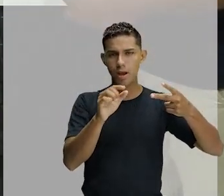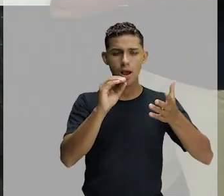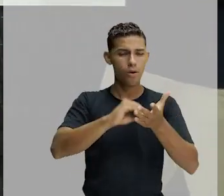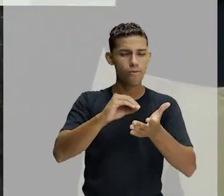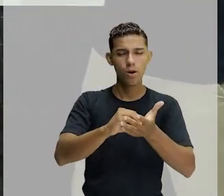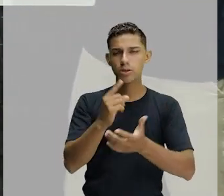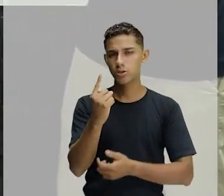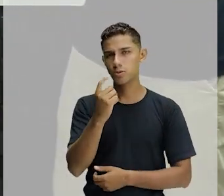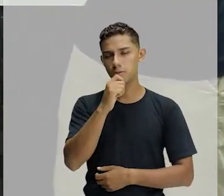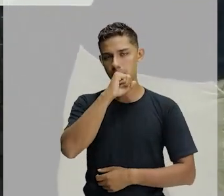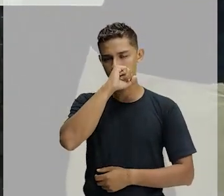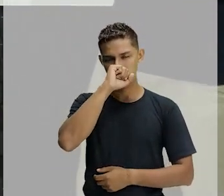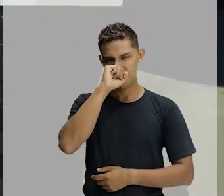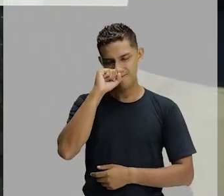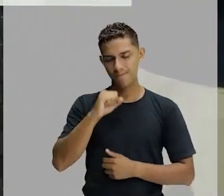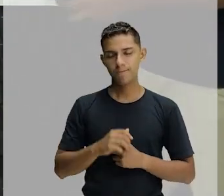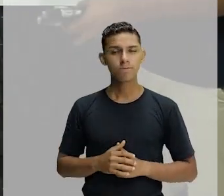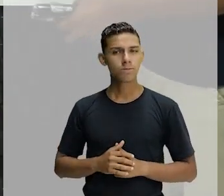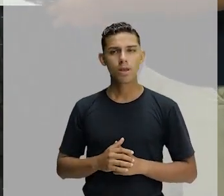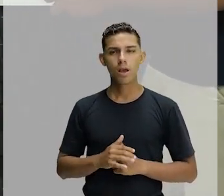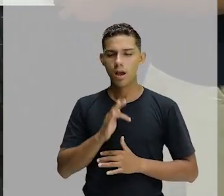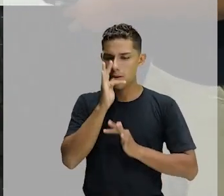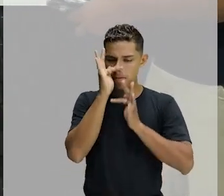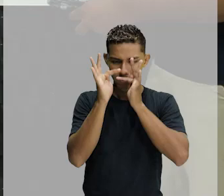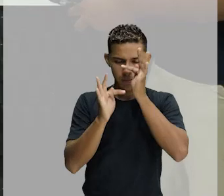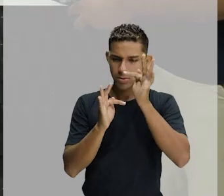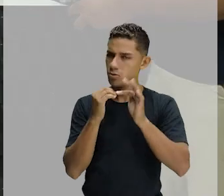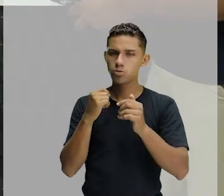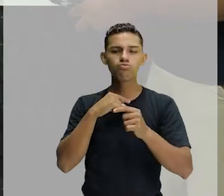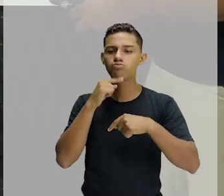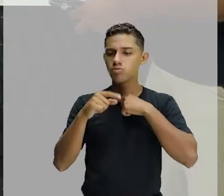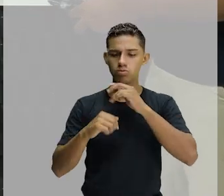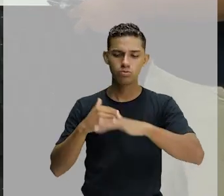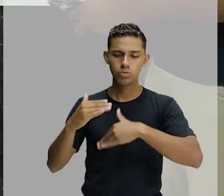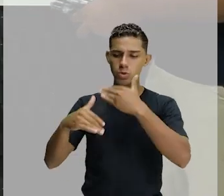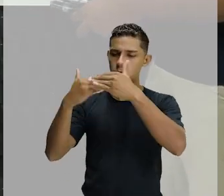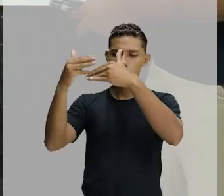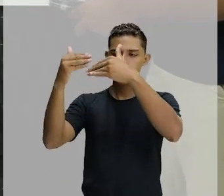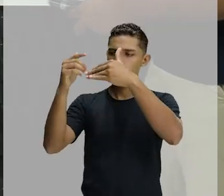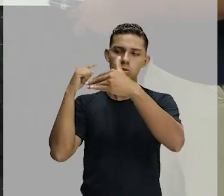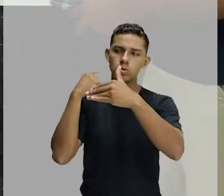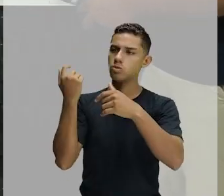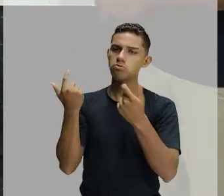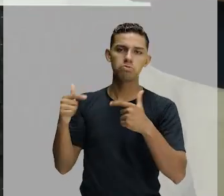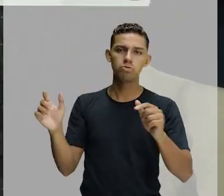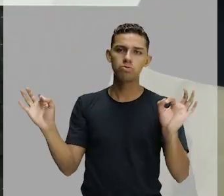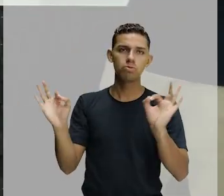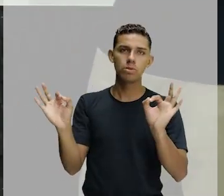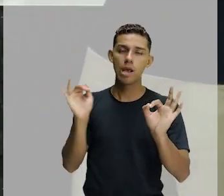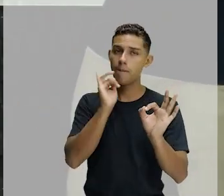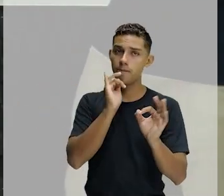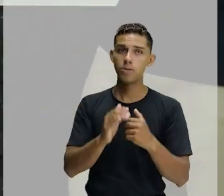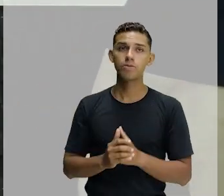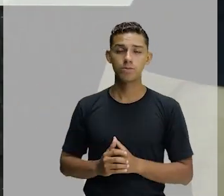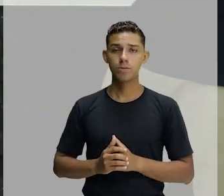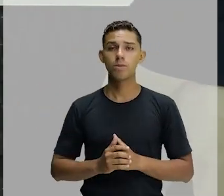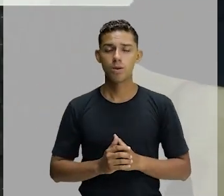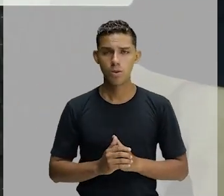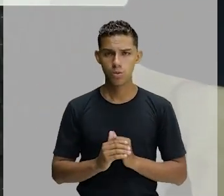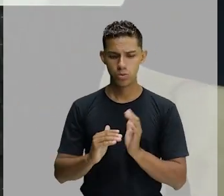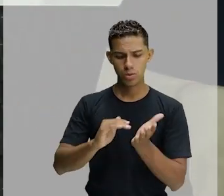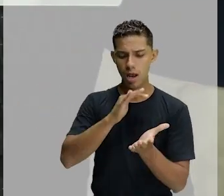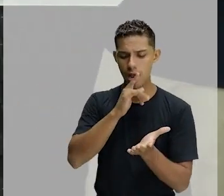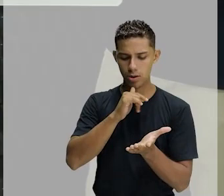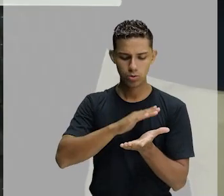o tamanho, por exemplo, a planta ela não vai se desenvolver. Digamos que o nível da água seria o nível de desenvolvimento da planta.